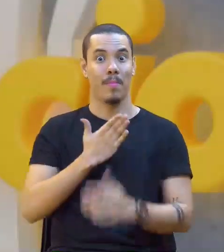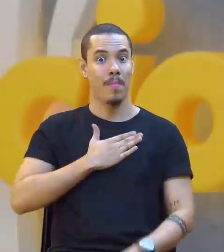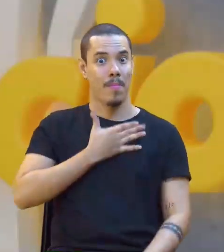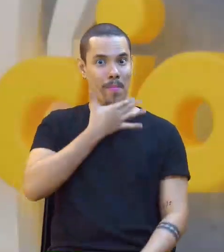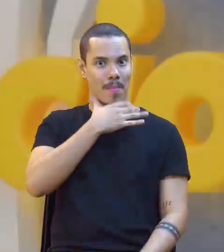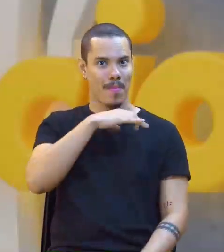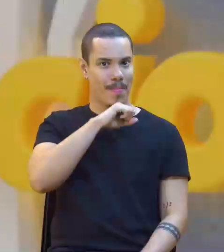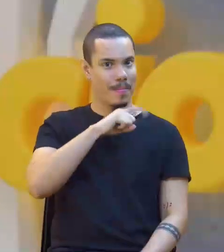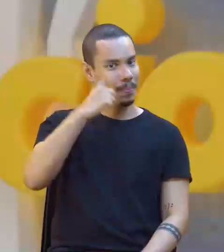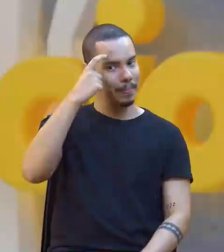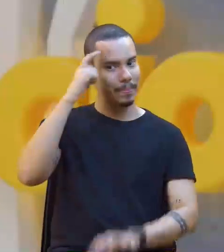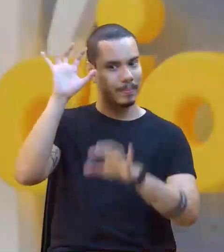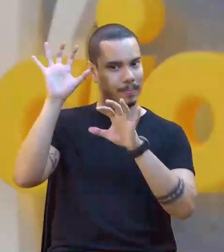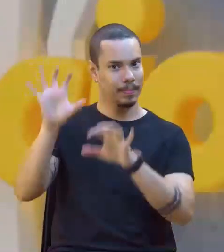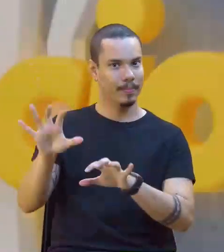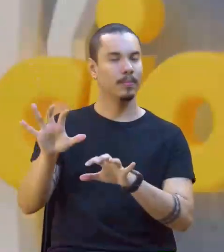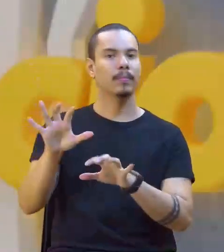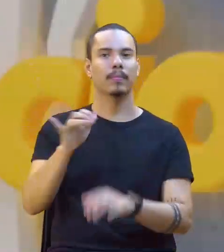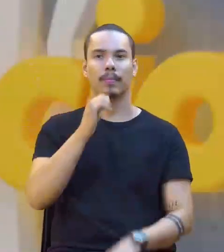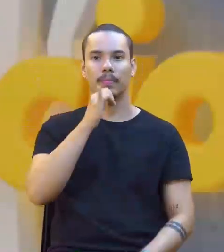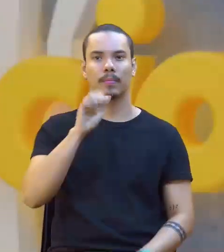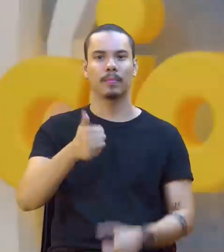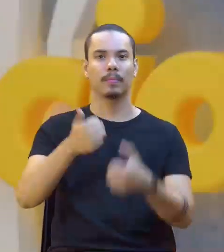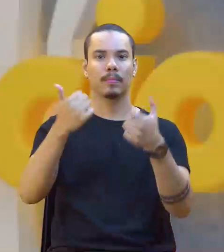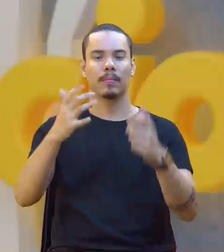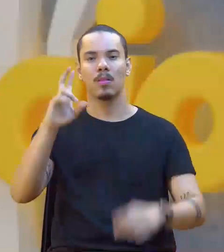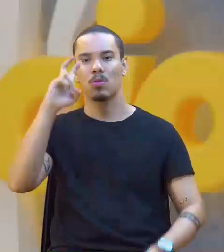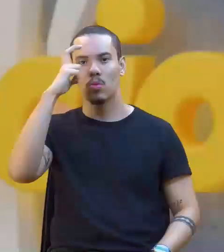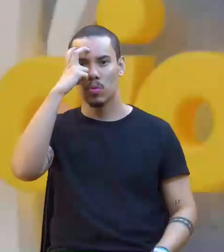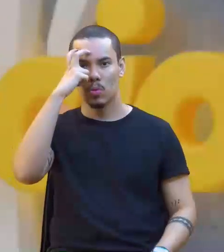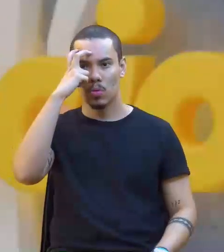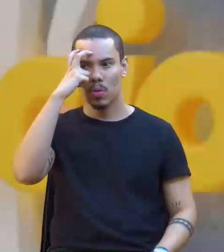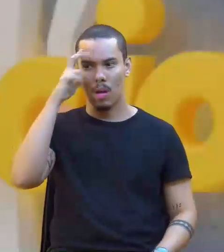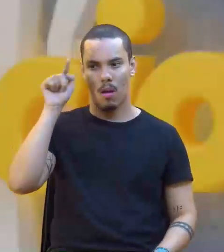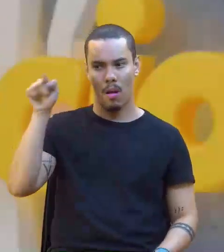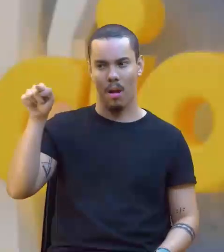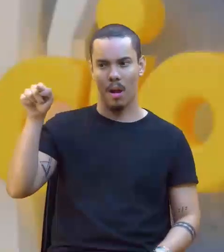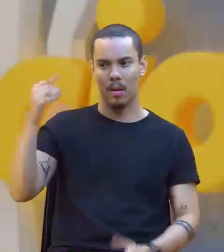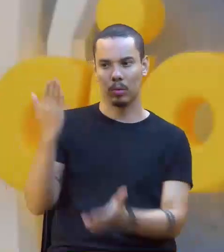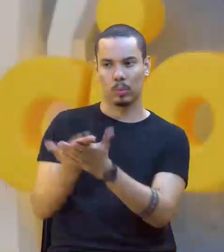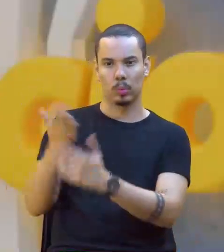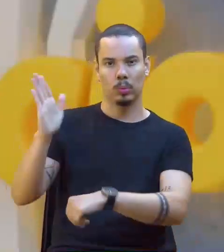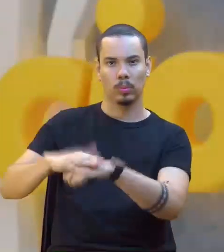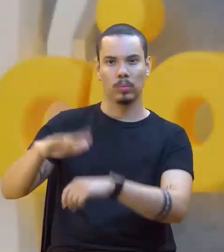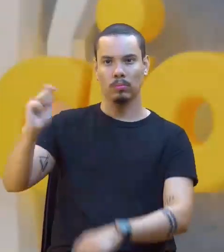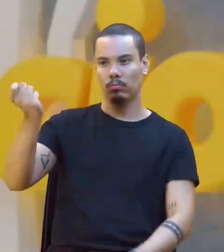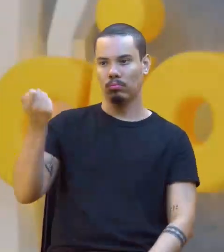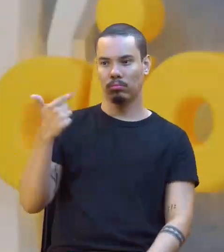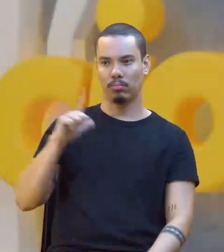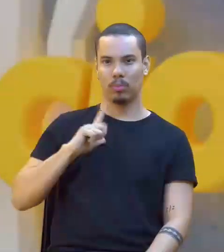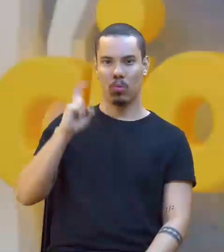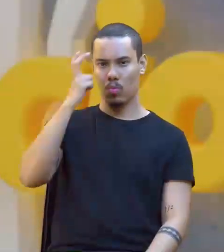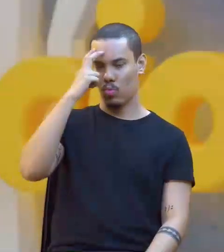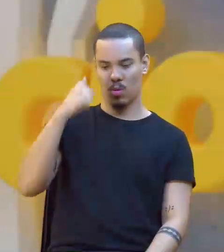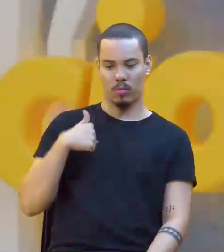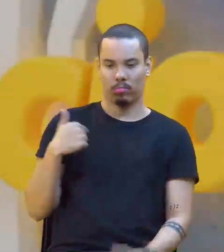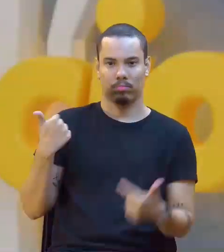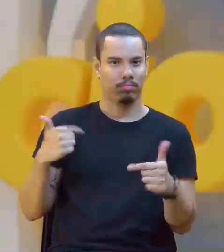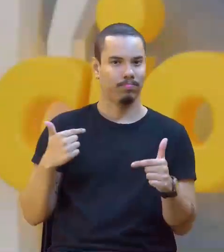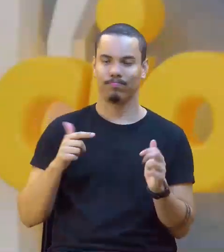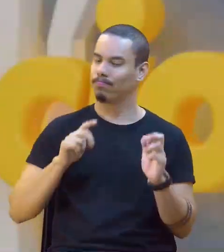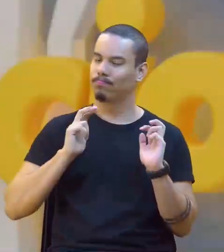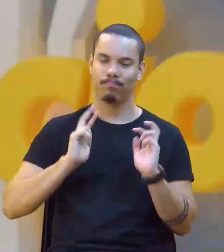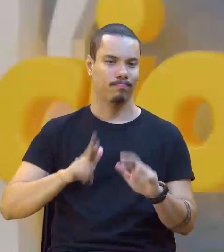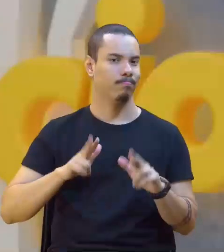Né? Eu posso falar de cultura, tem gente que acha que só o outro que tem mais estudo é o que tem cultura. E isso não é